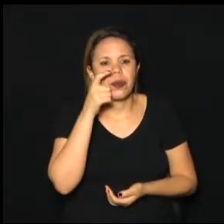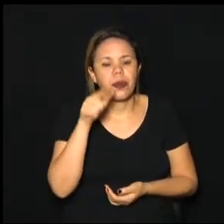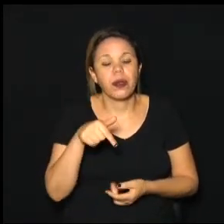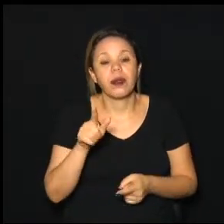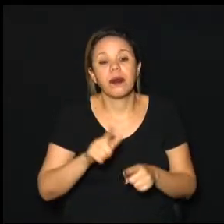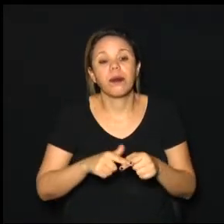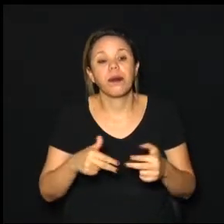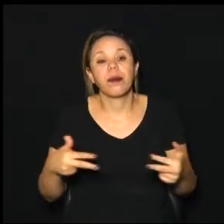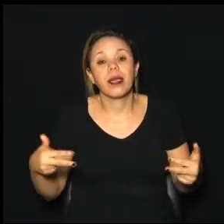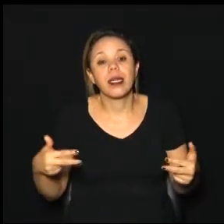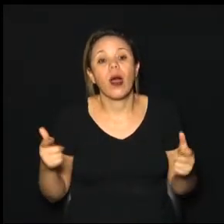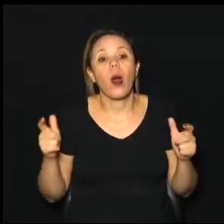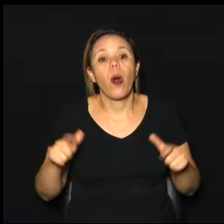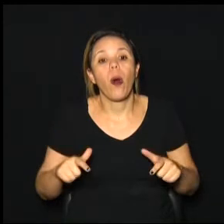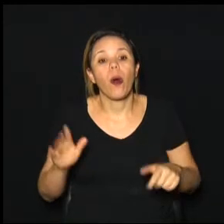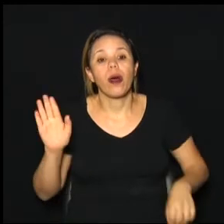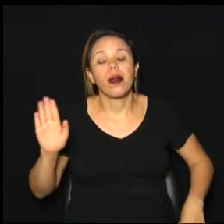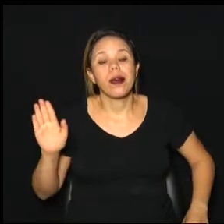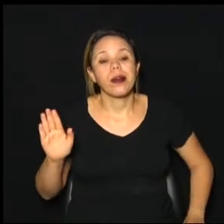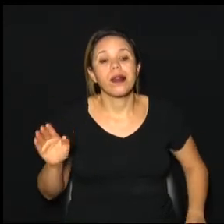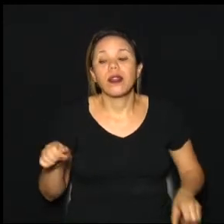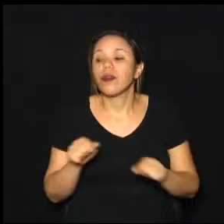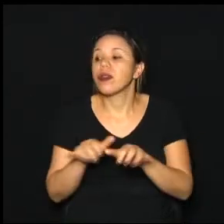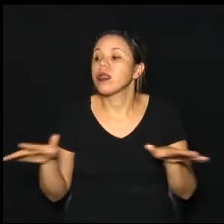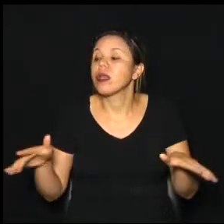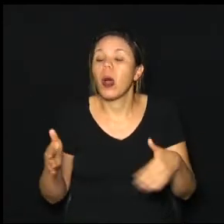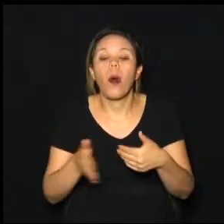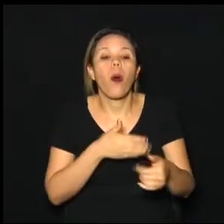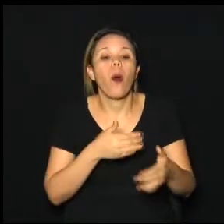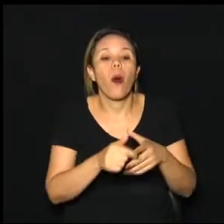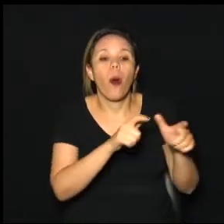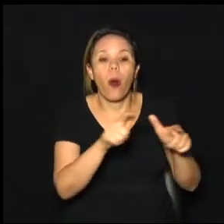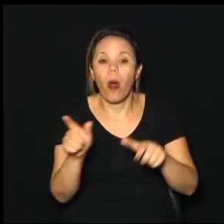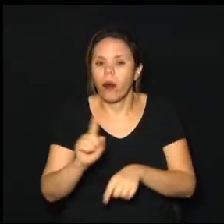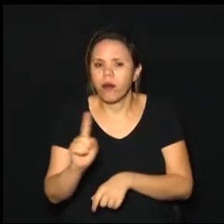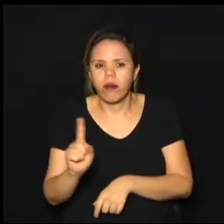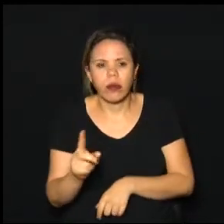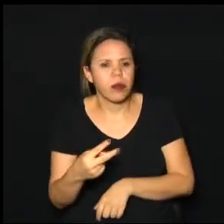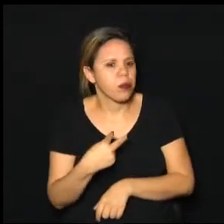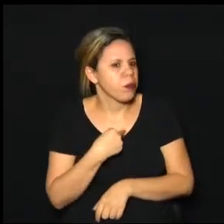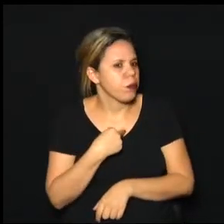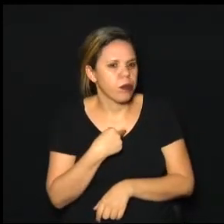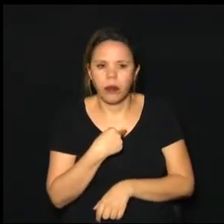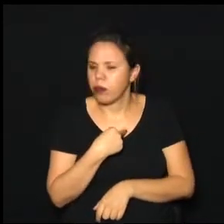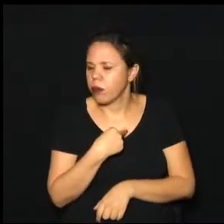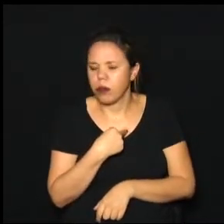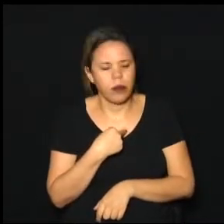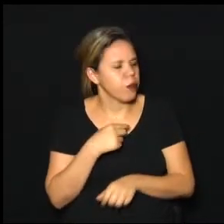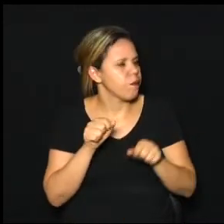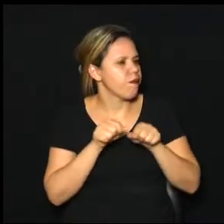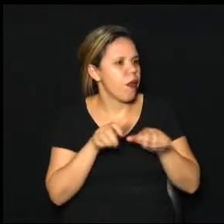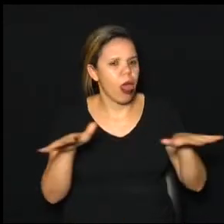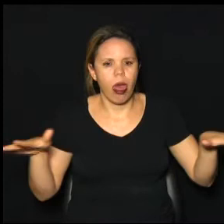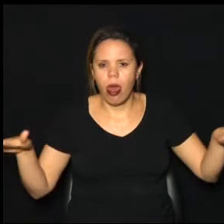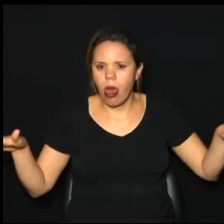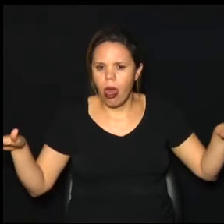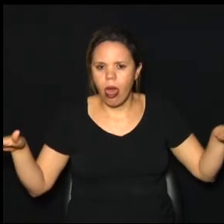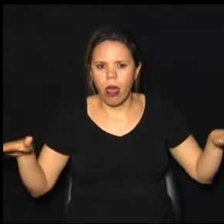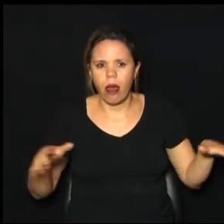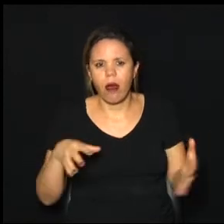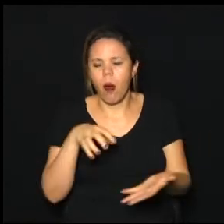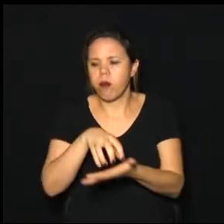santinho, onde que o candidato vai distribuir? Em qualquer lugar? Não. Ele não pode distribuir santinho em